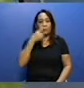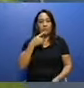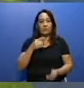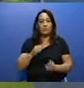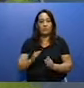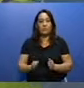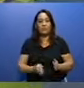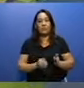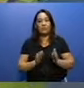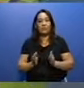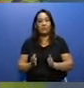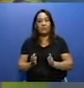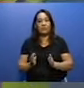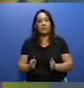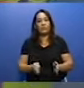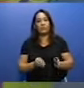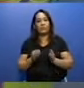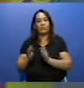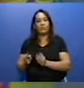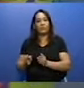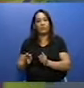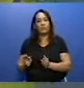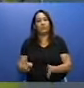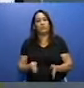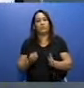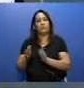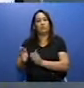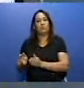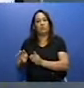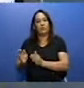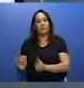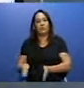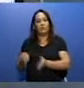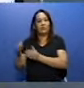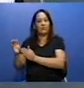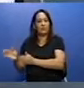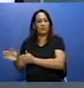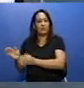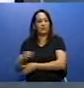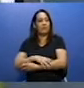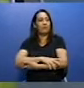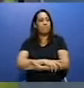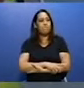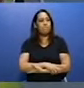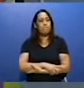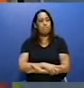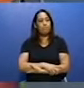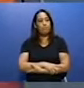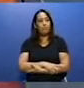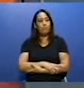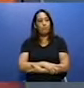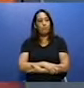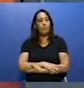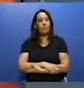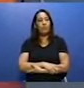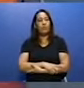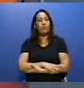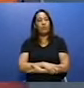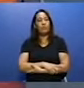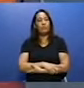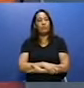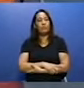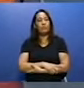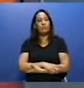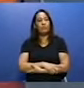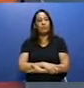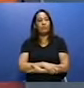pois há quatro elementos no motivo. Se há quatro elementos no motivo, eu